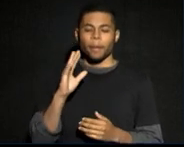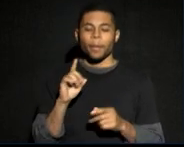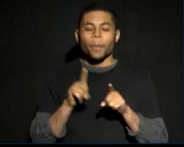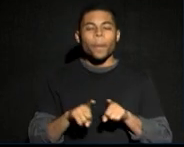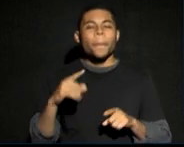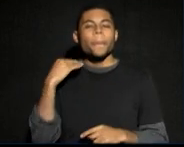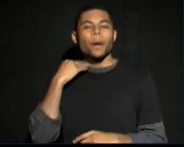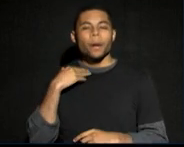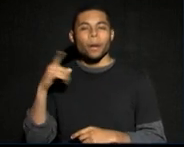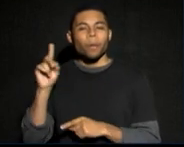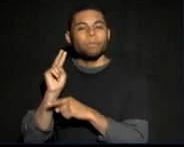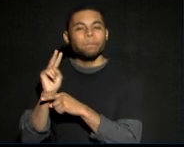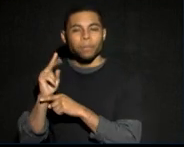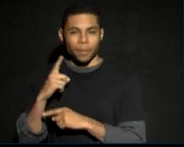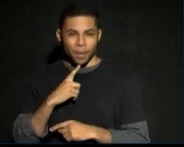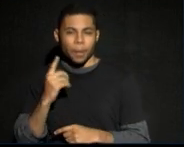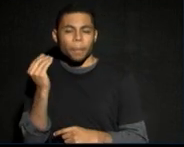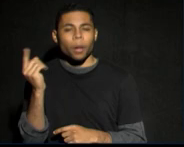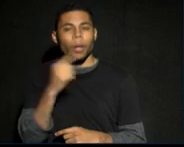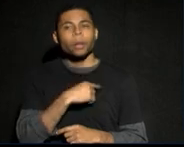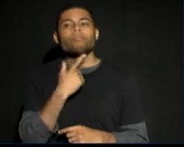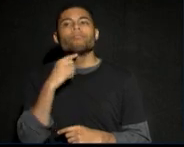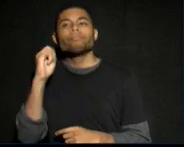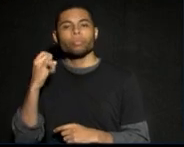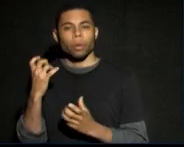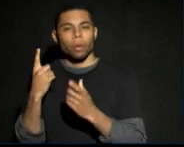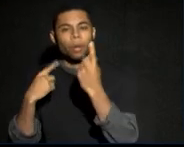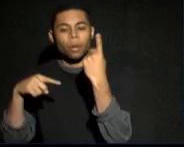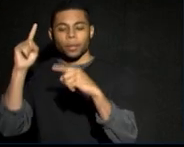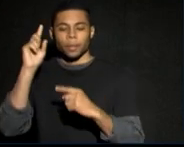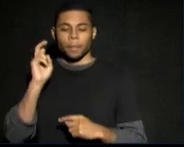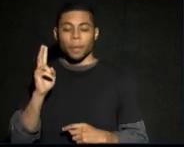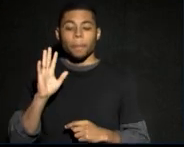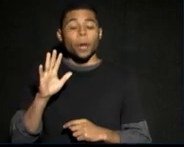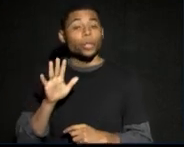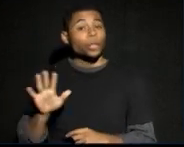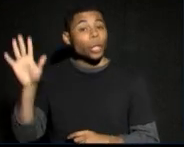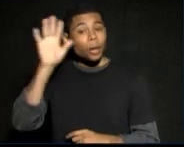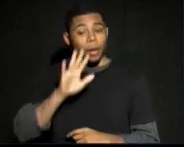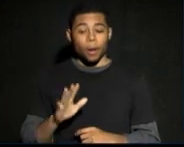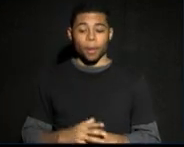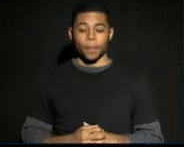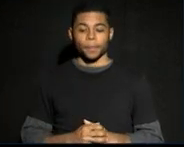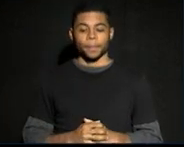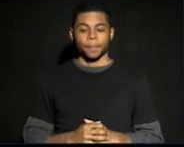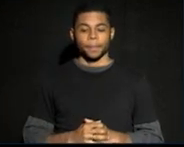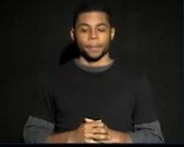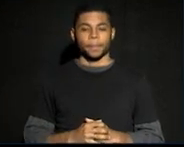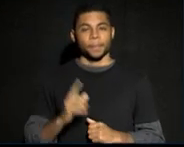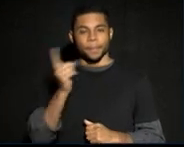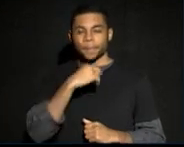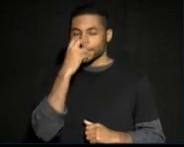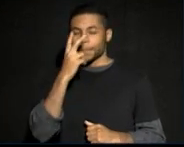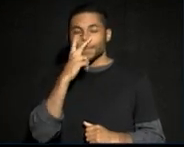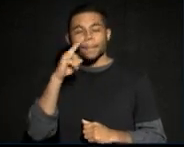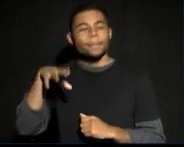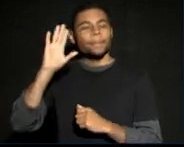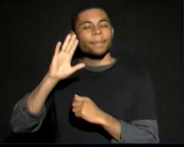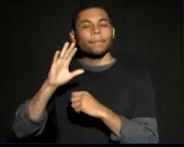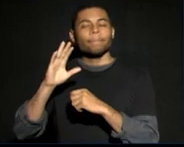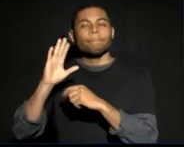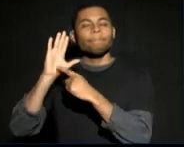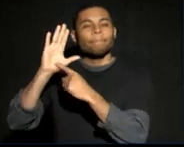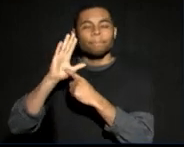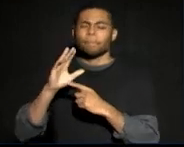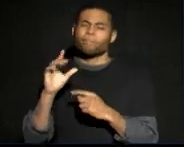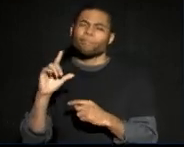mas esse entre os bancos privados que pretende crescer nesse segmento Mas no geral a gente vê assim uma exposição muito